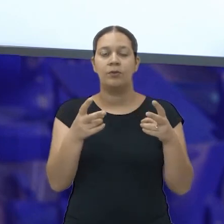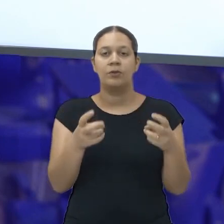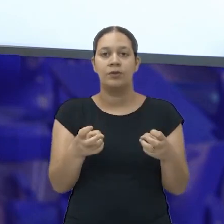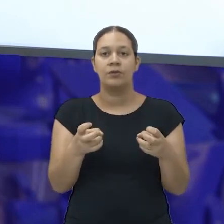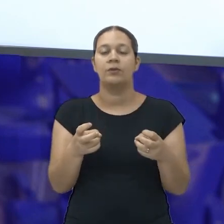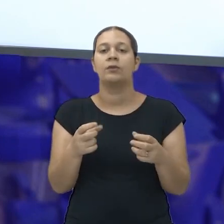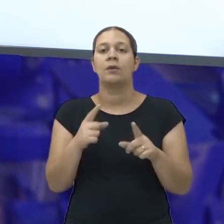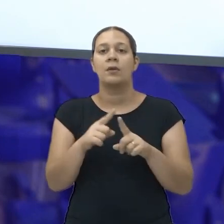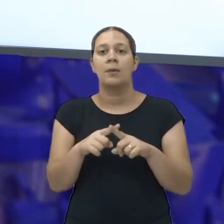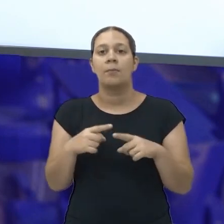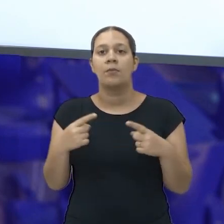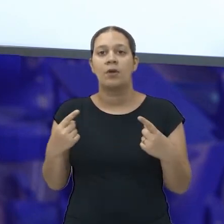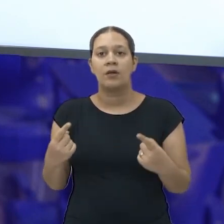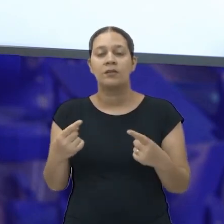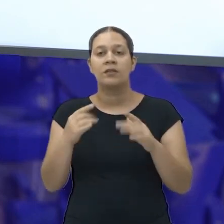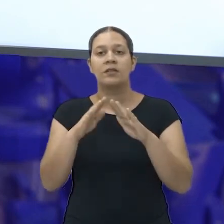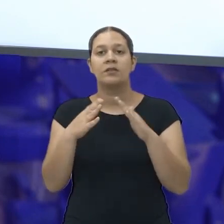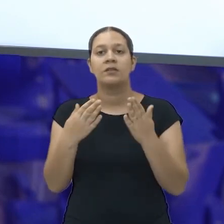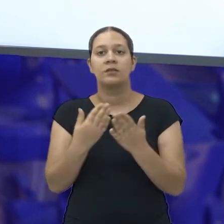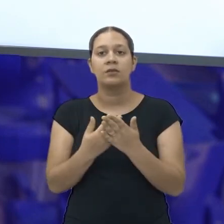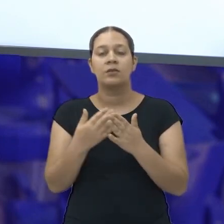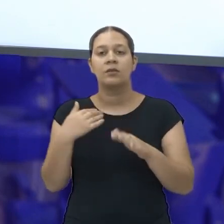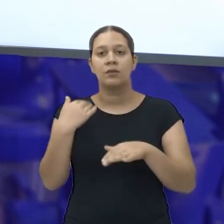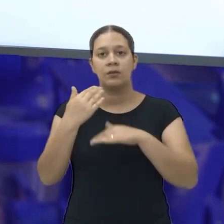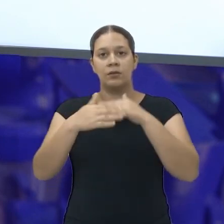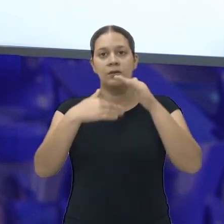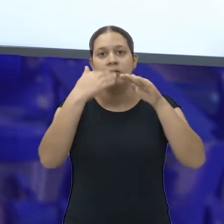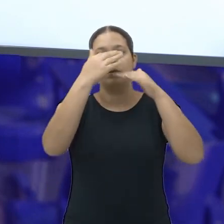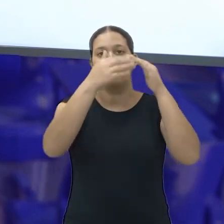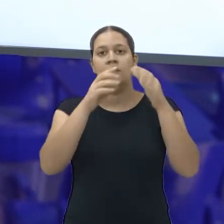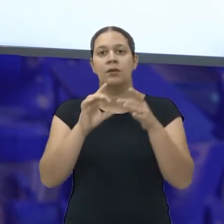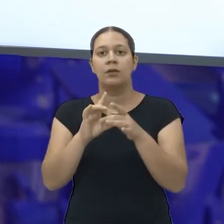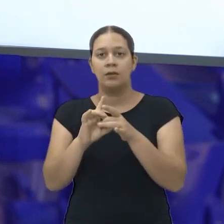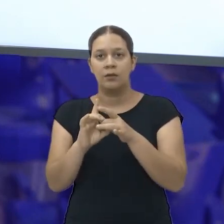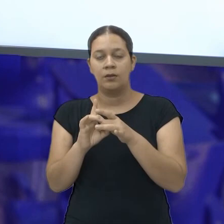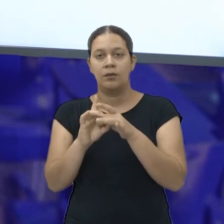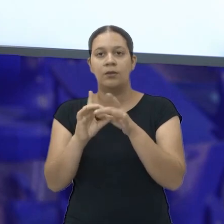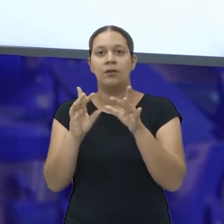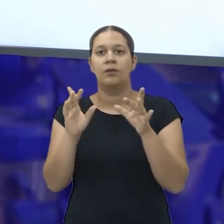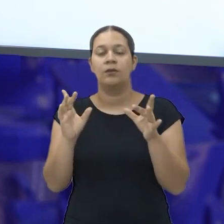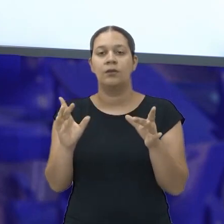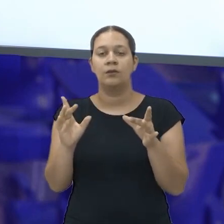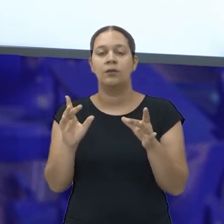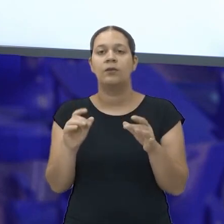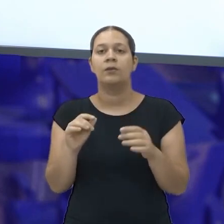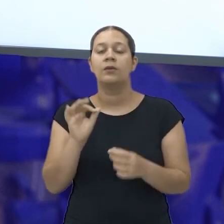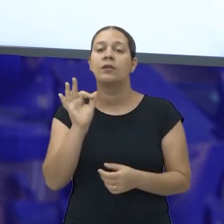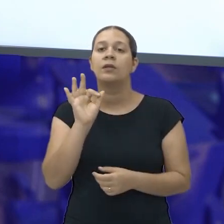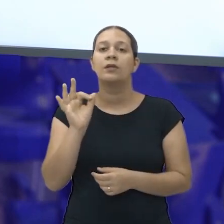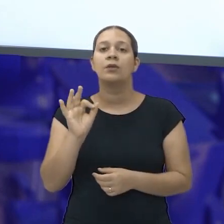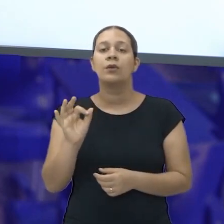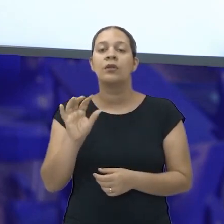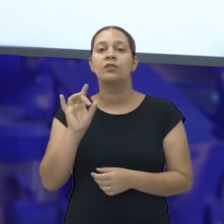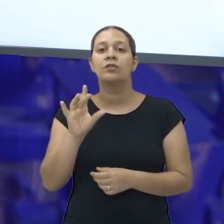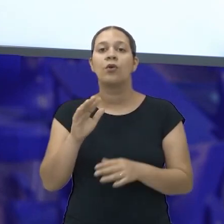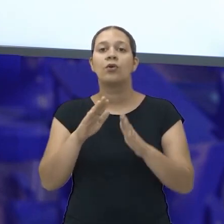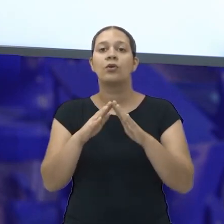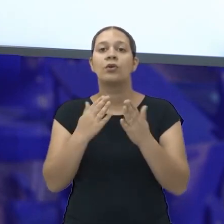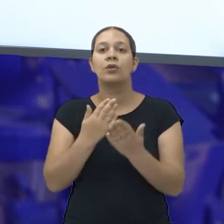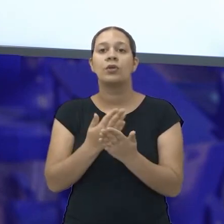que quanto mais as escolas evoluíram, mais as democracias evoluíram. Mas não é só a escola,